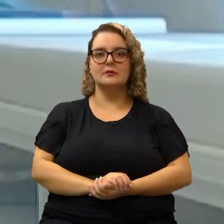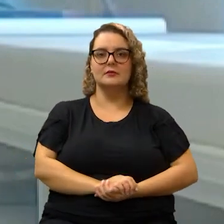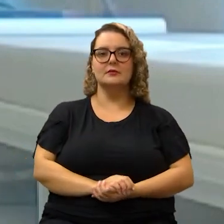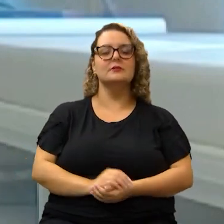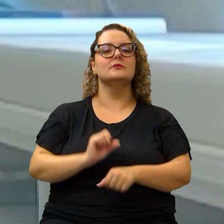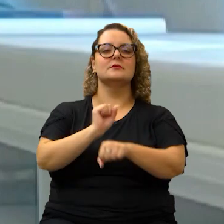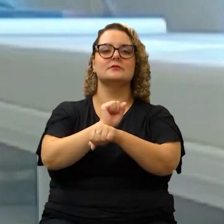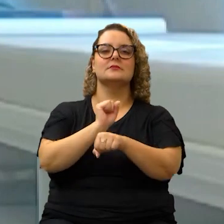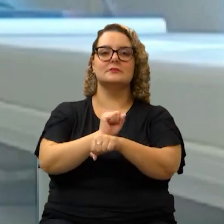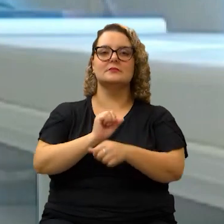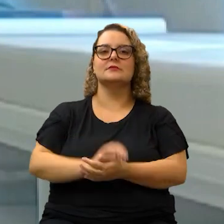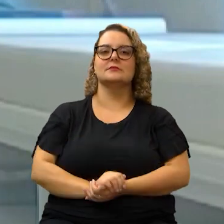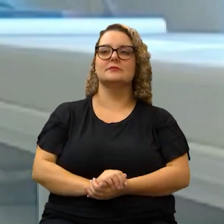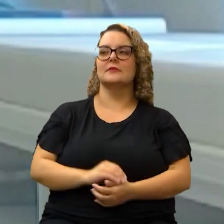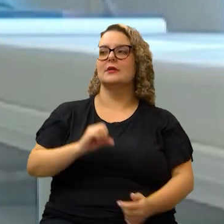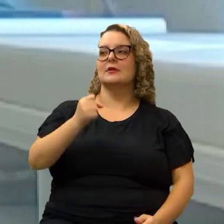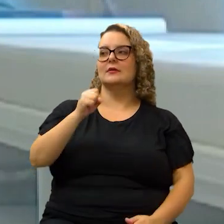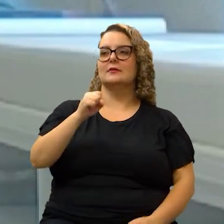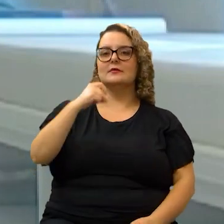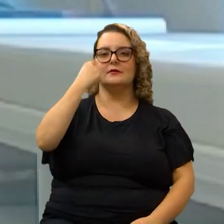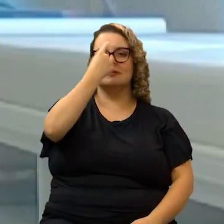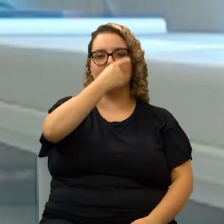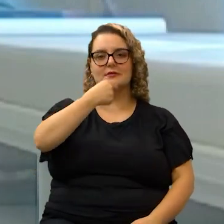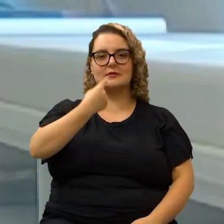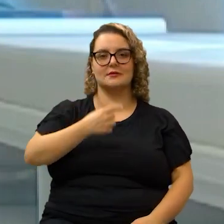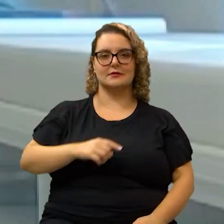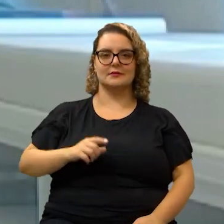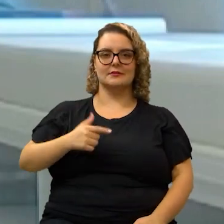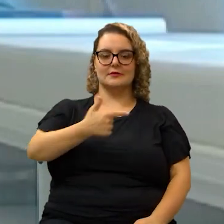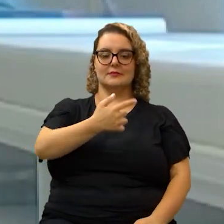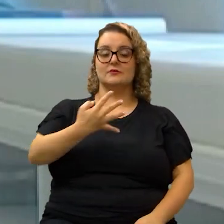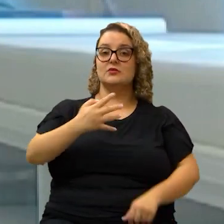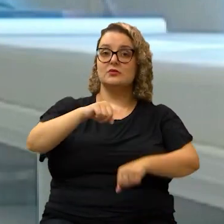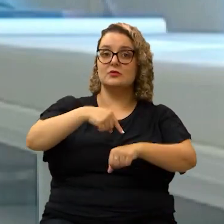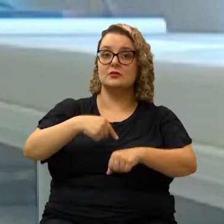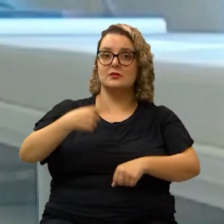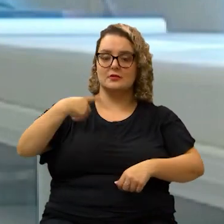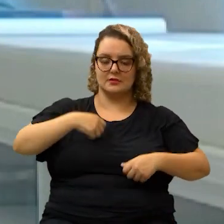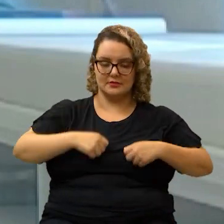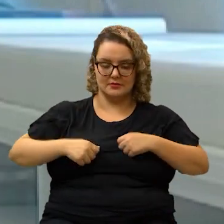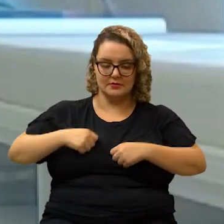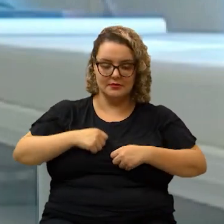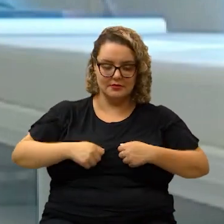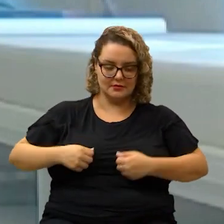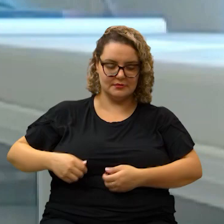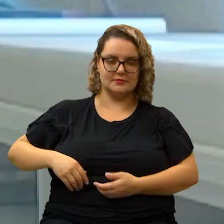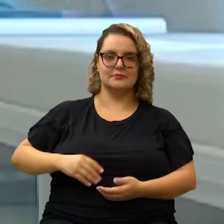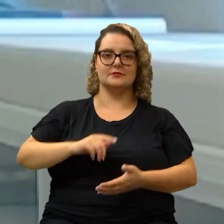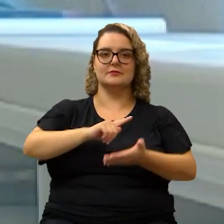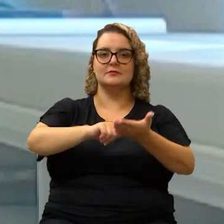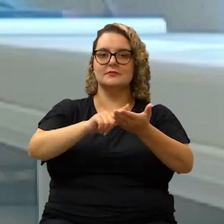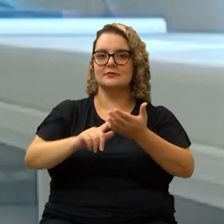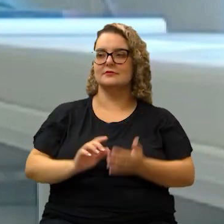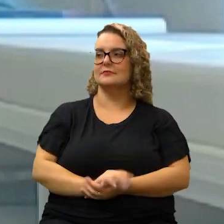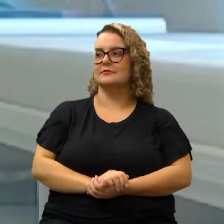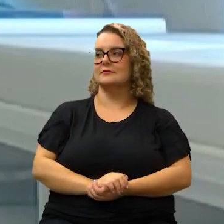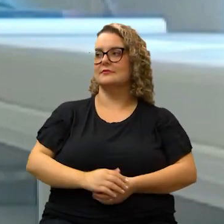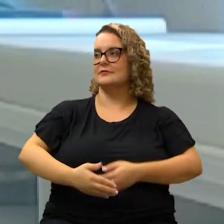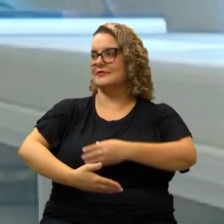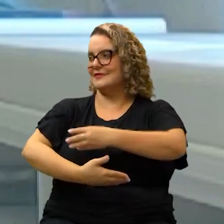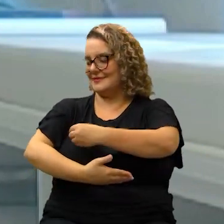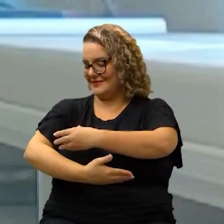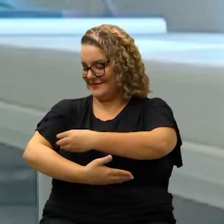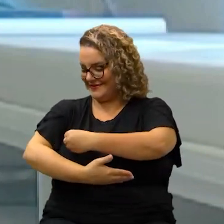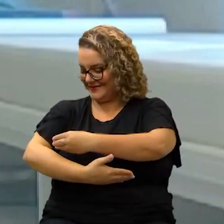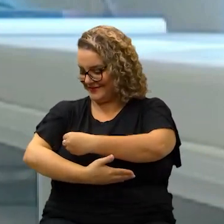esse banho no bebê, né? E deixar que ele mame, caso esteja mamando no peito, em livre demanda. Muito importante que